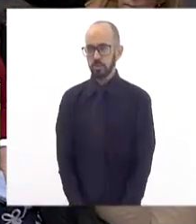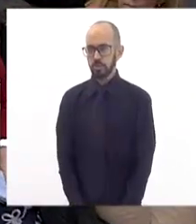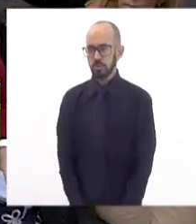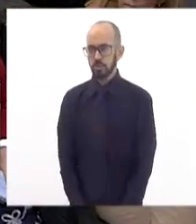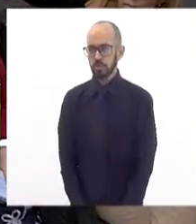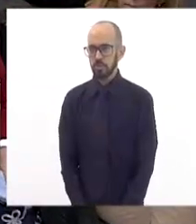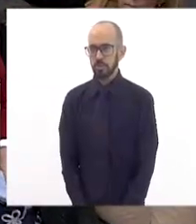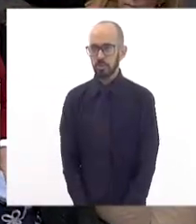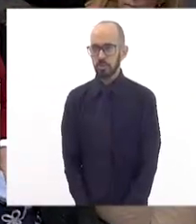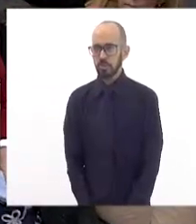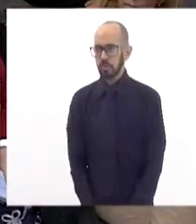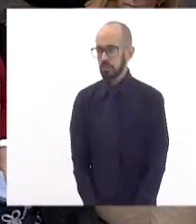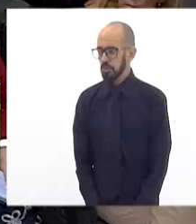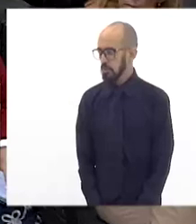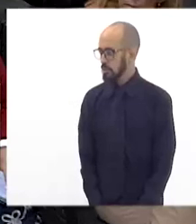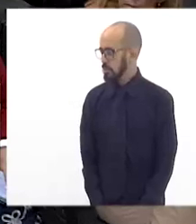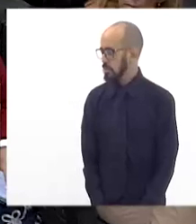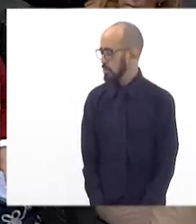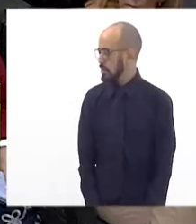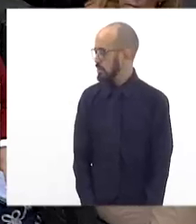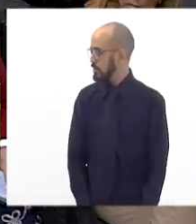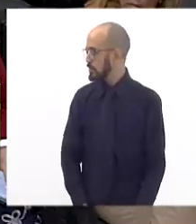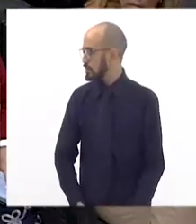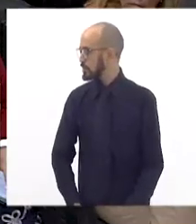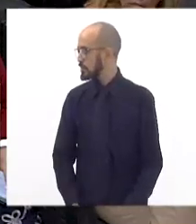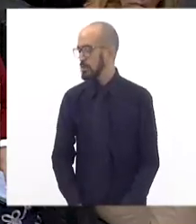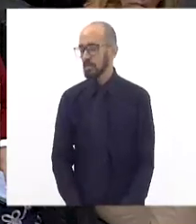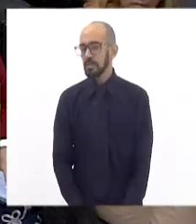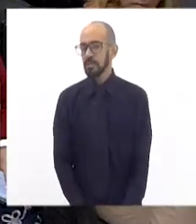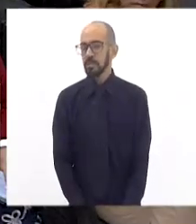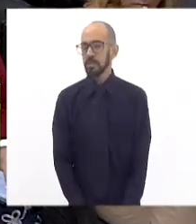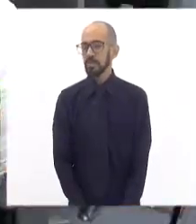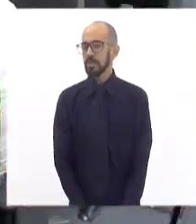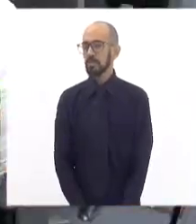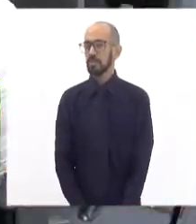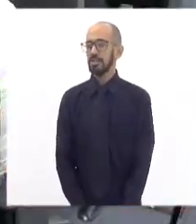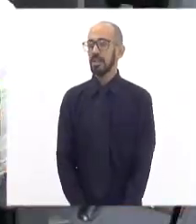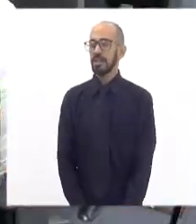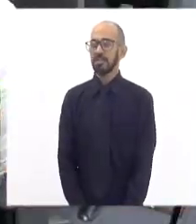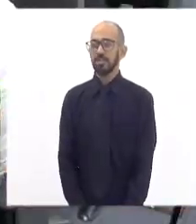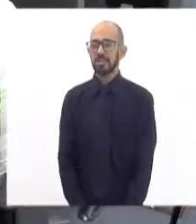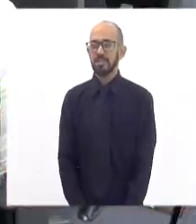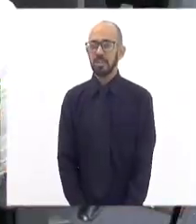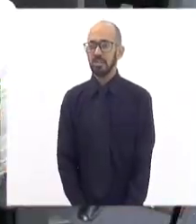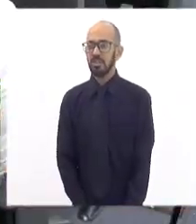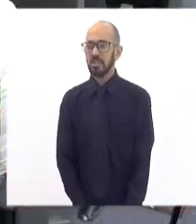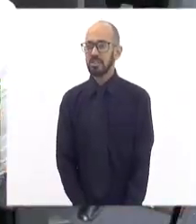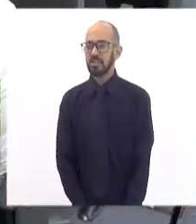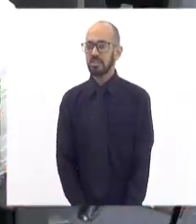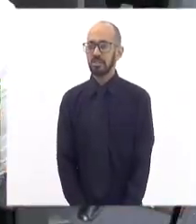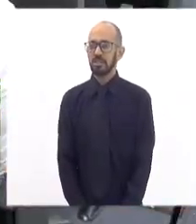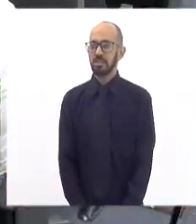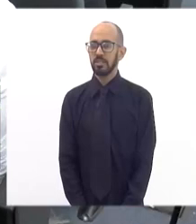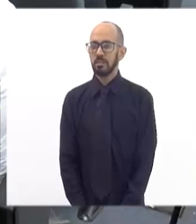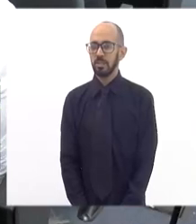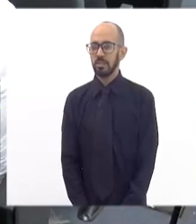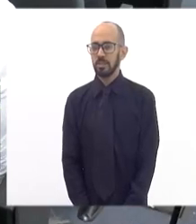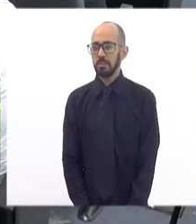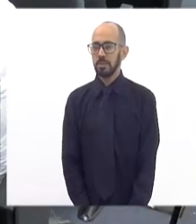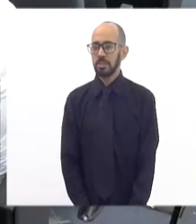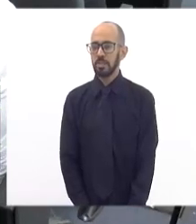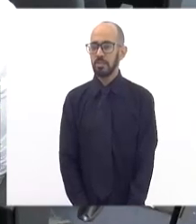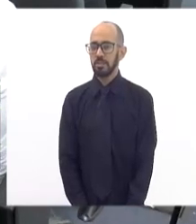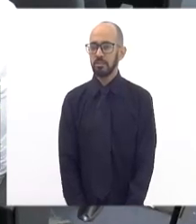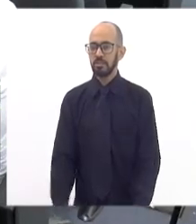e para tu está o trabalho da tia depois